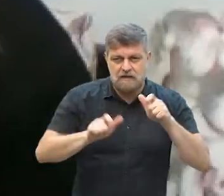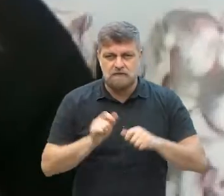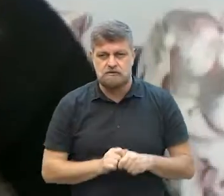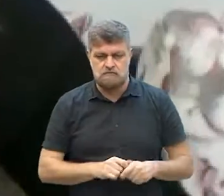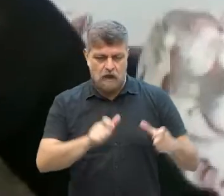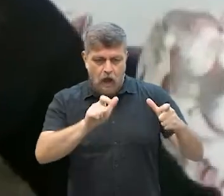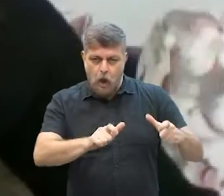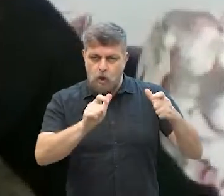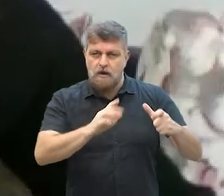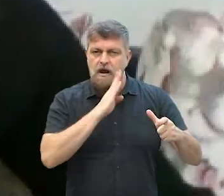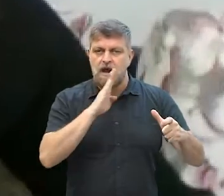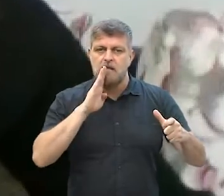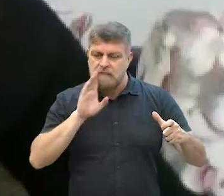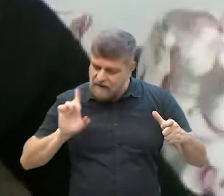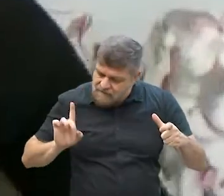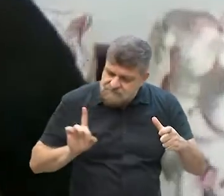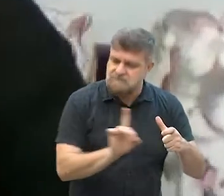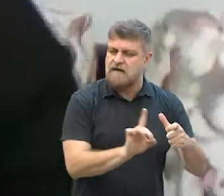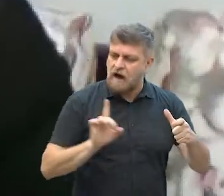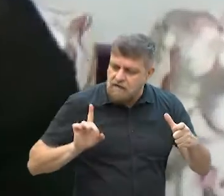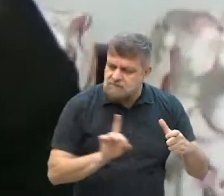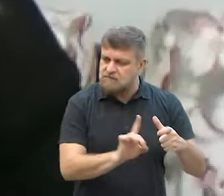aquele lugar,